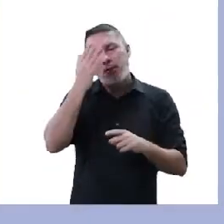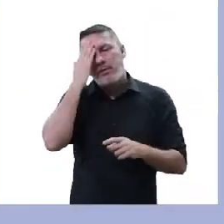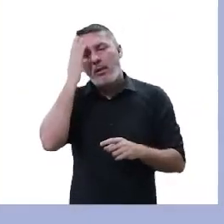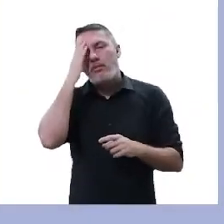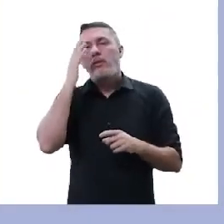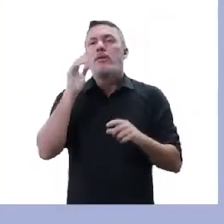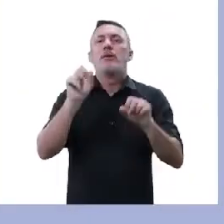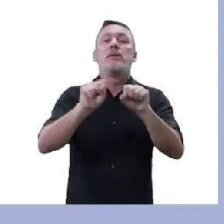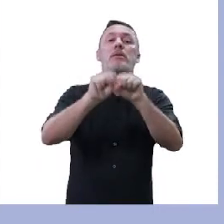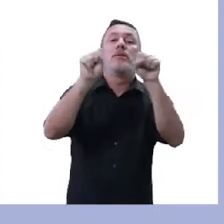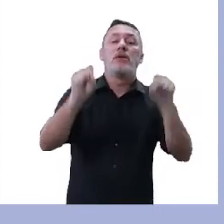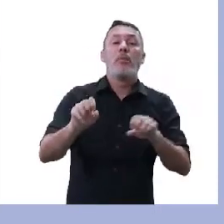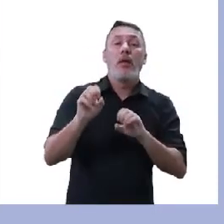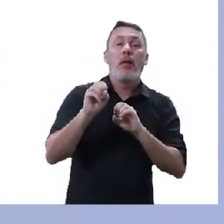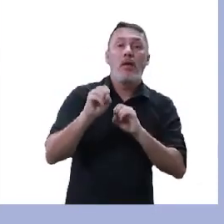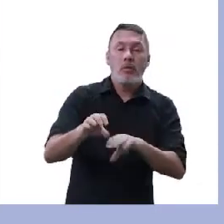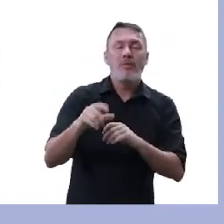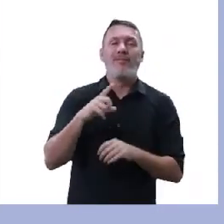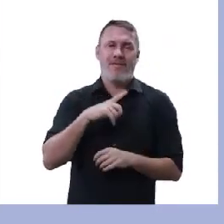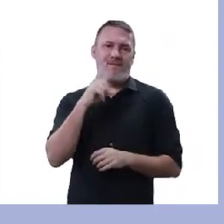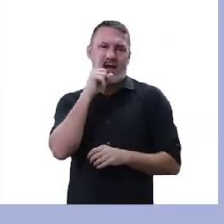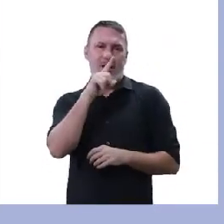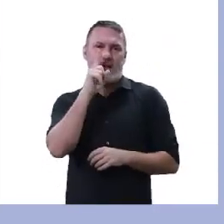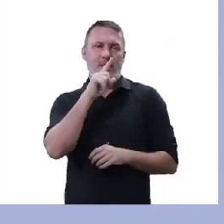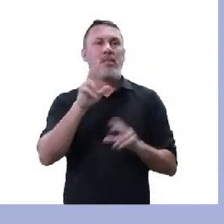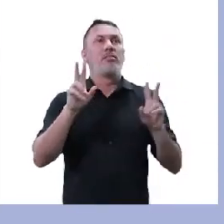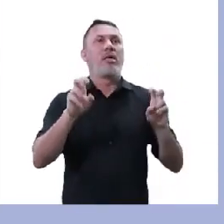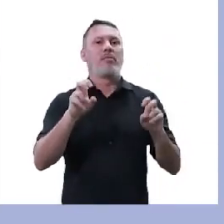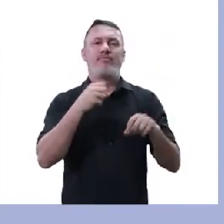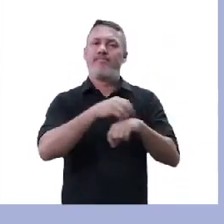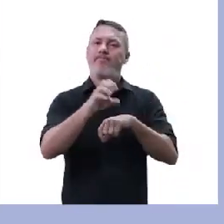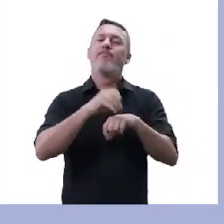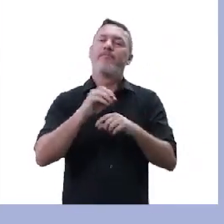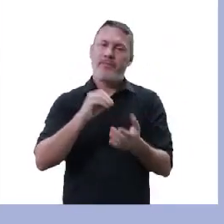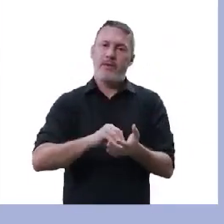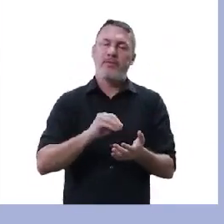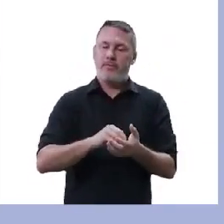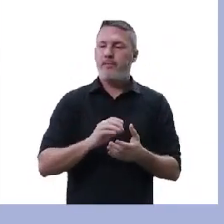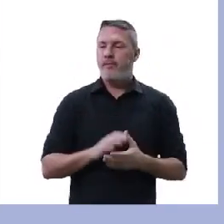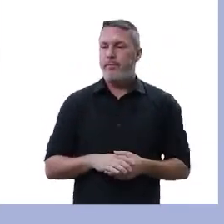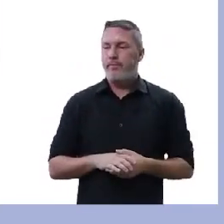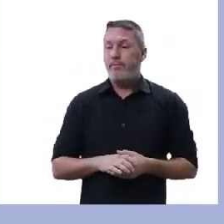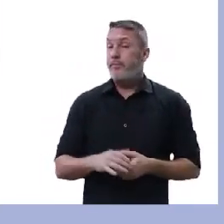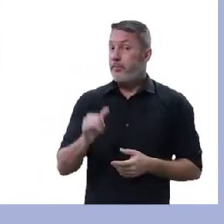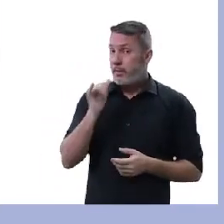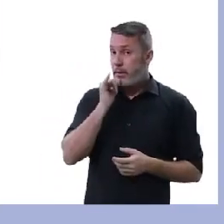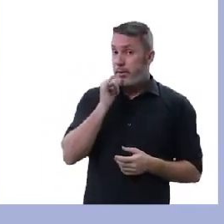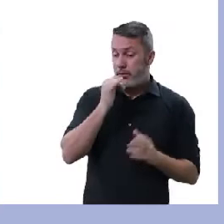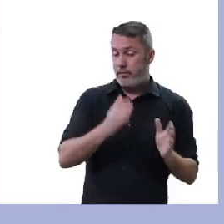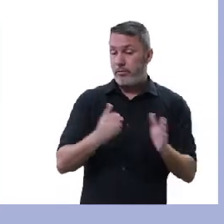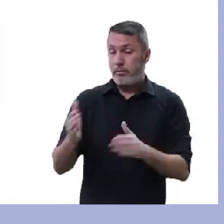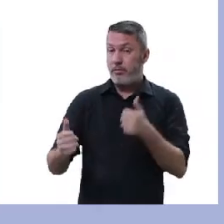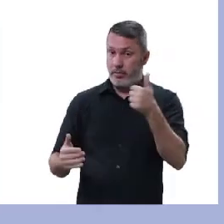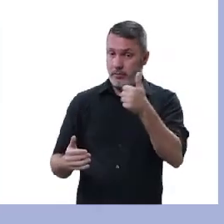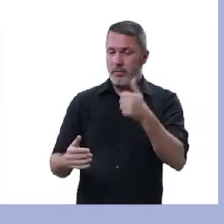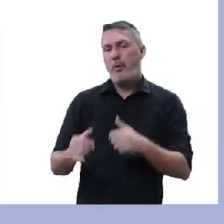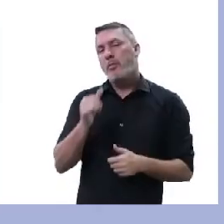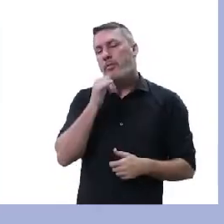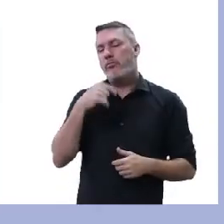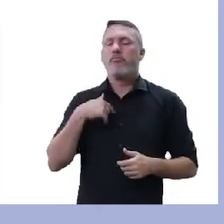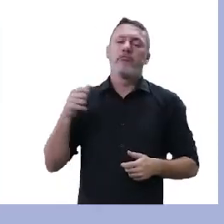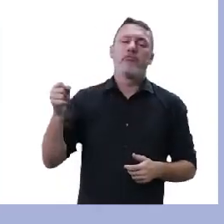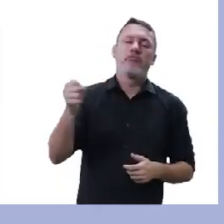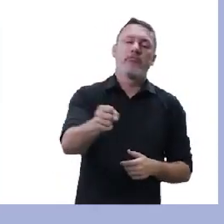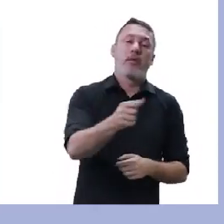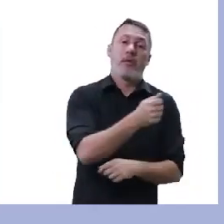educacional, falha educacional na orientação sobre o tema. Notem o seguinte, duas situações. Eu tenho um primeiro aluno, vamos colocar um aluno do